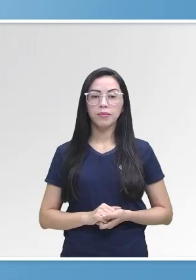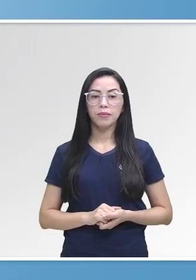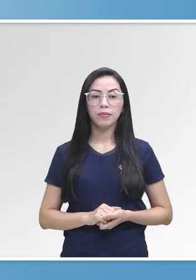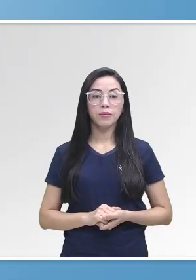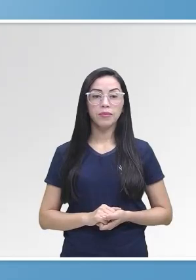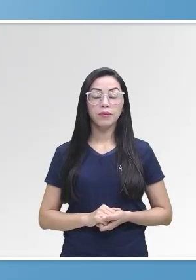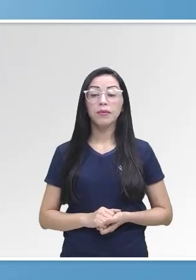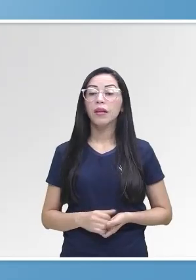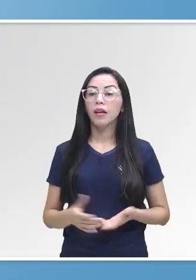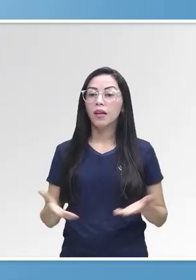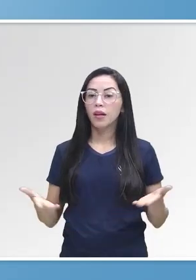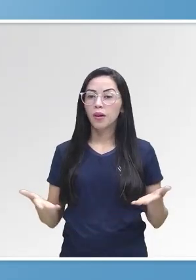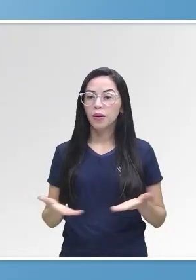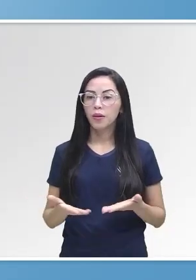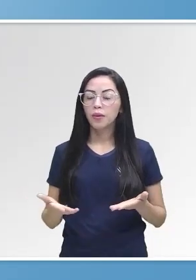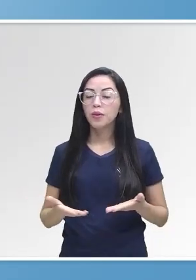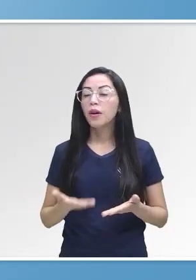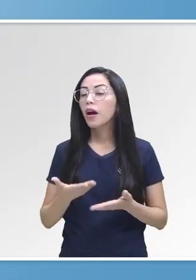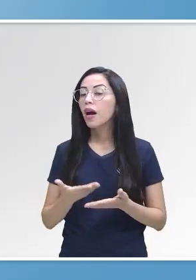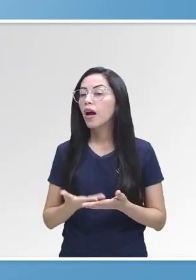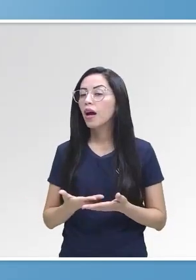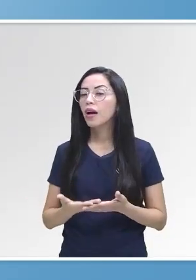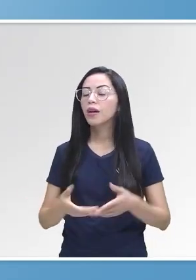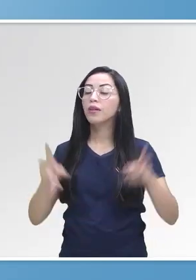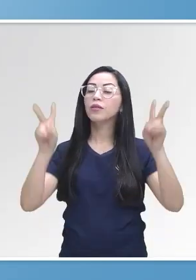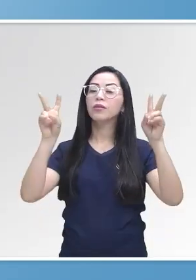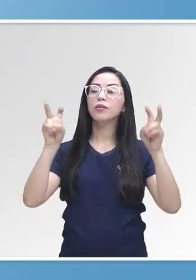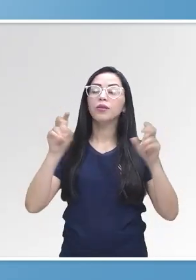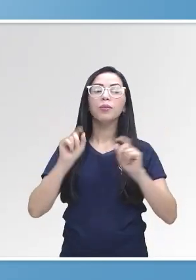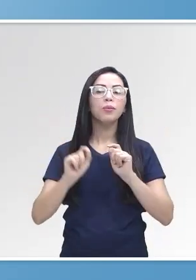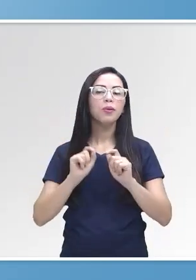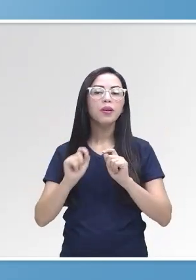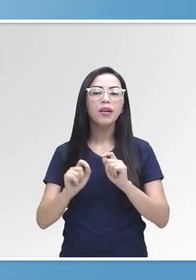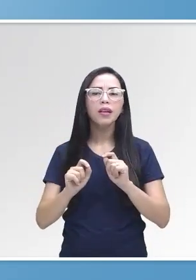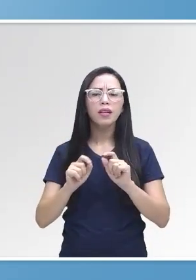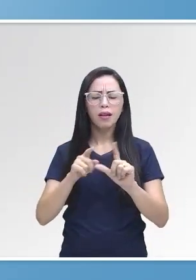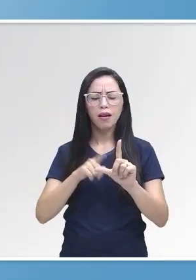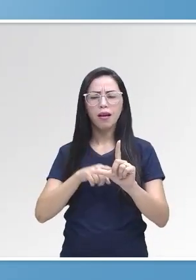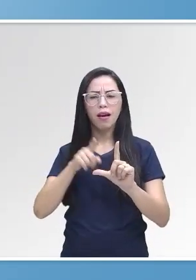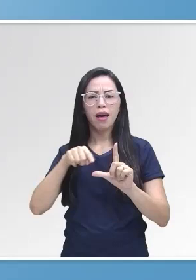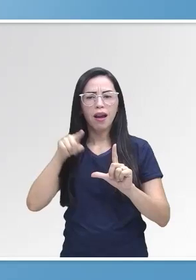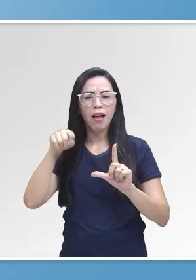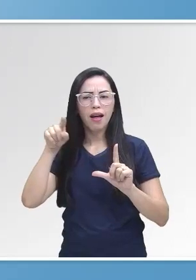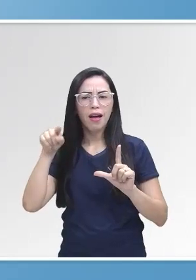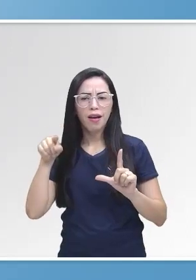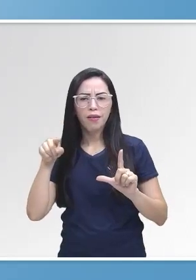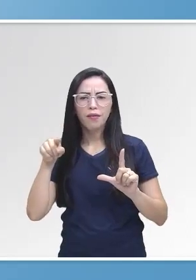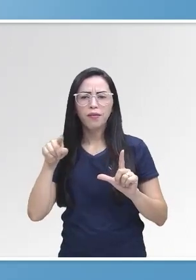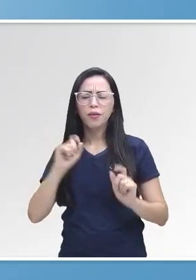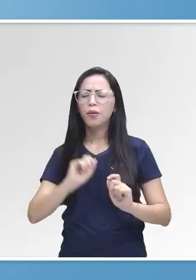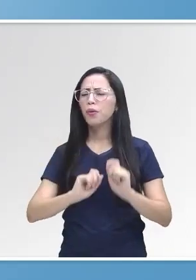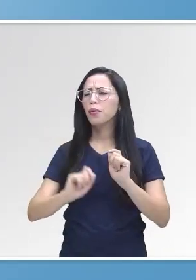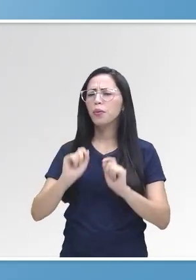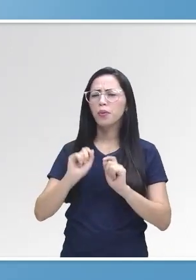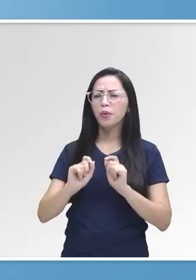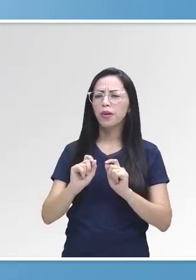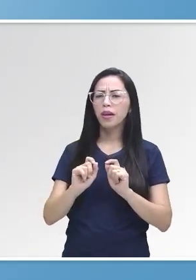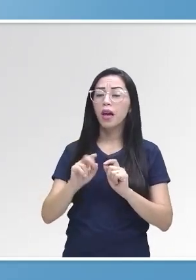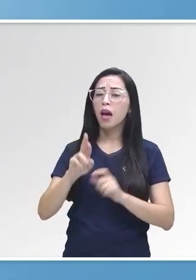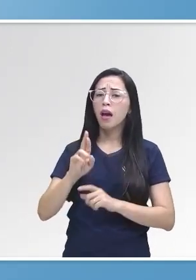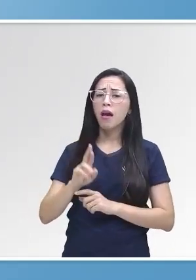se hoje nos aula sobre o que gráfico que é gráfico as representações que nós podemos